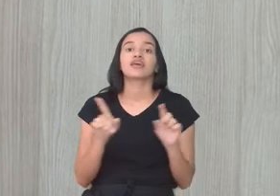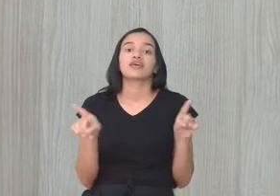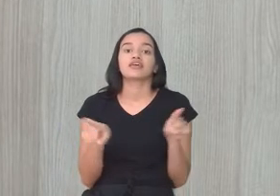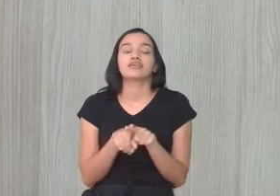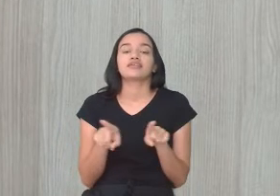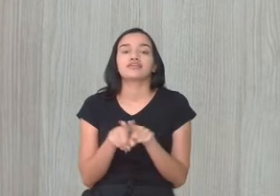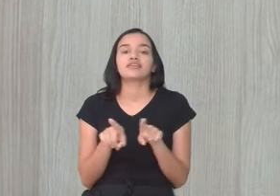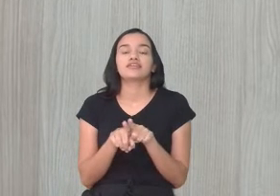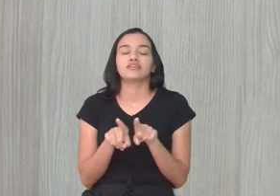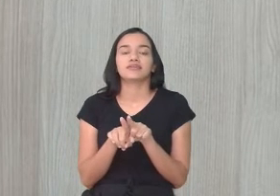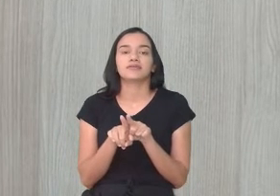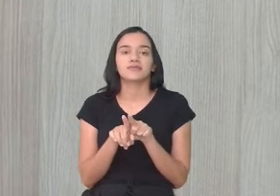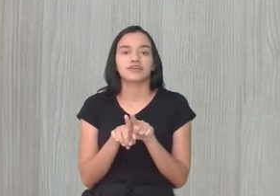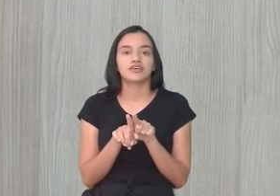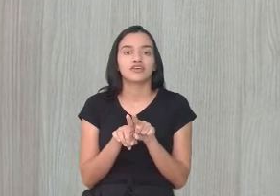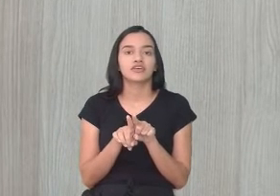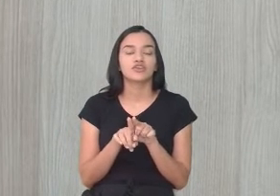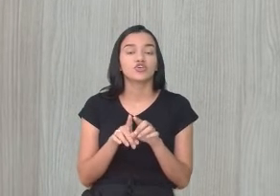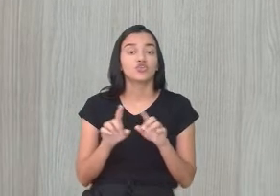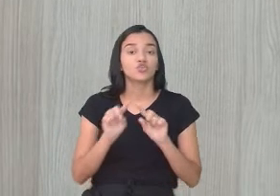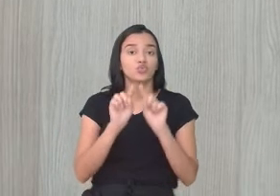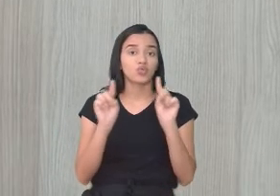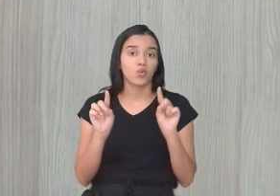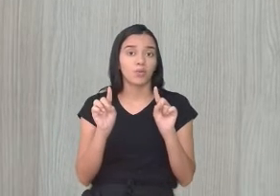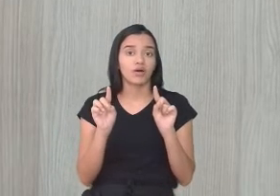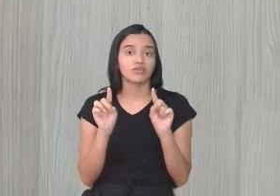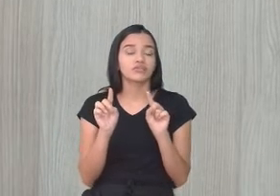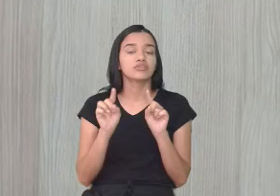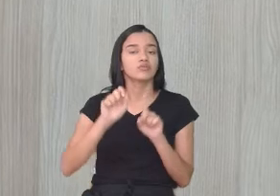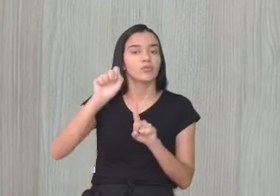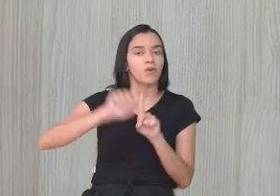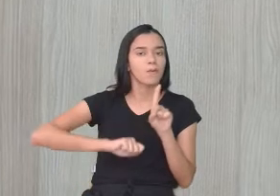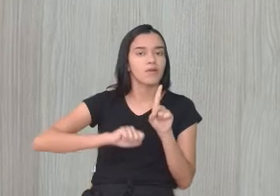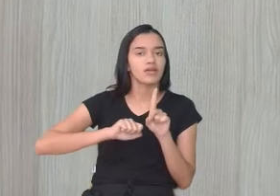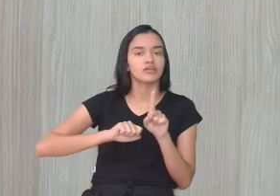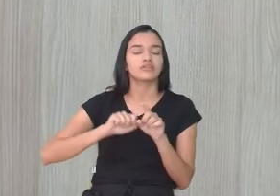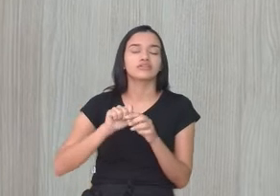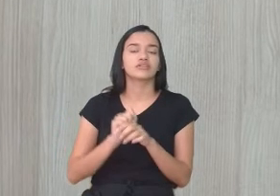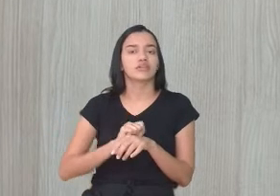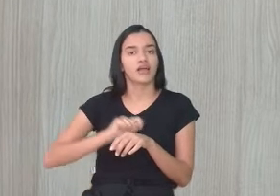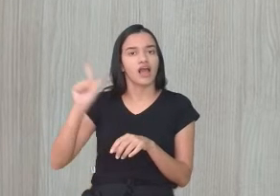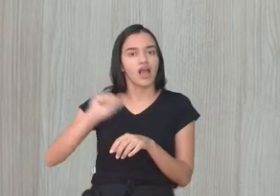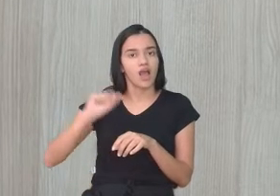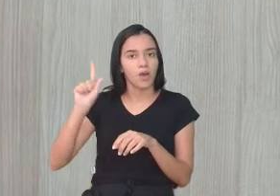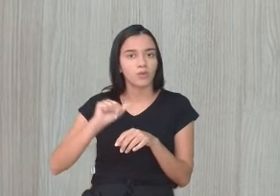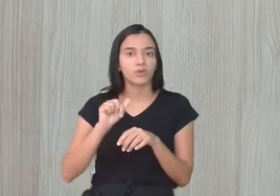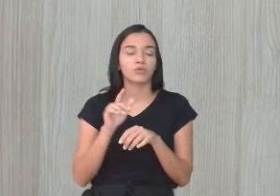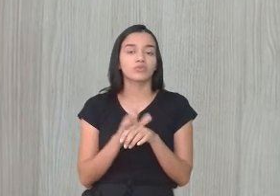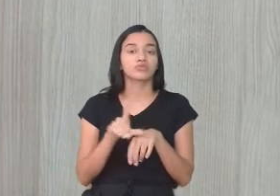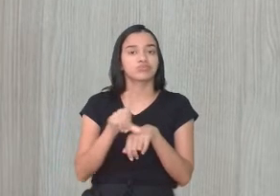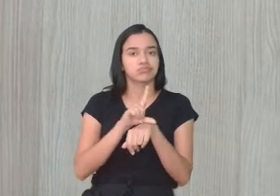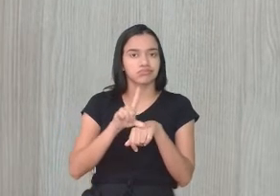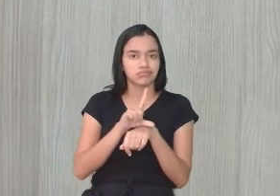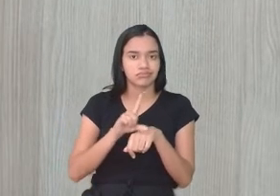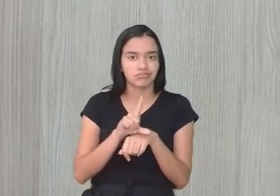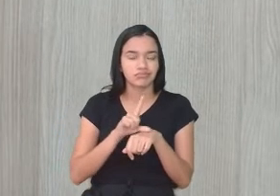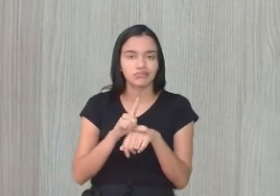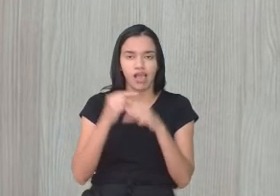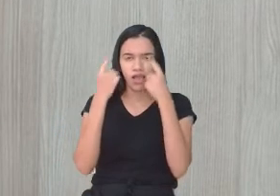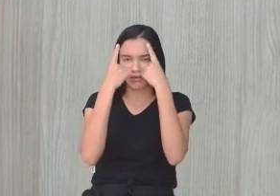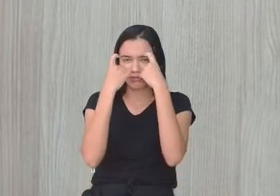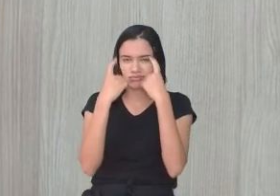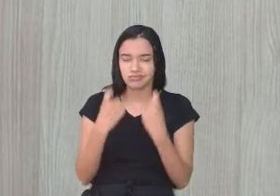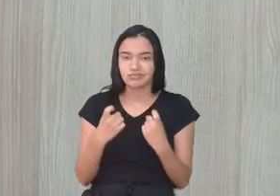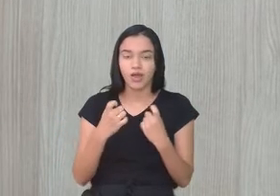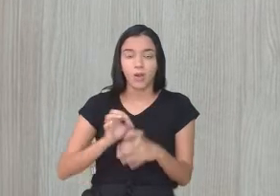relação aí, né, a questão do agosto lilás, o que a gente vai parar para pensar um pouquinho é em relação à questão da violência.